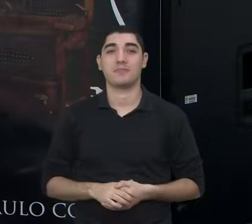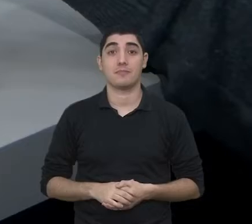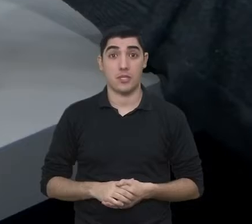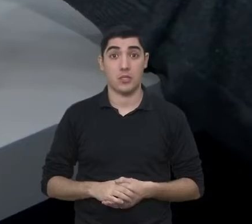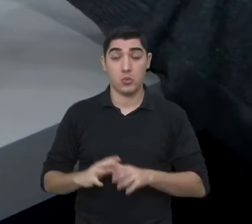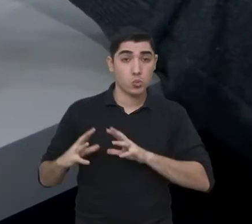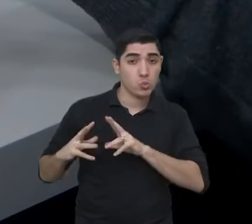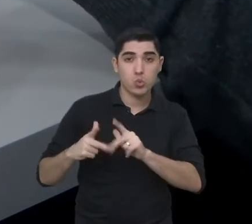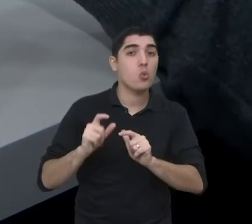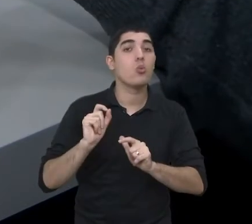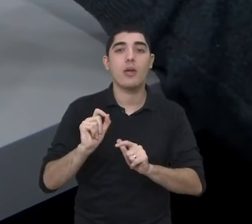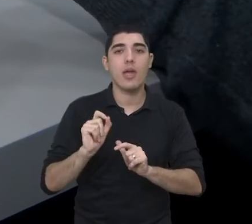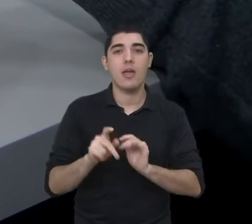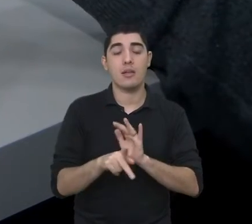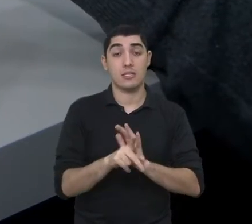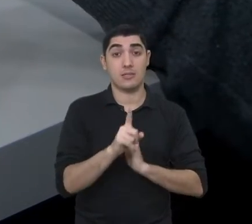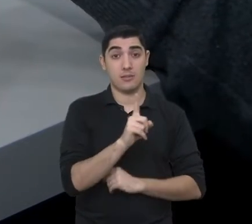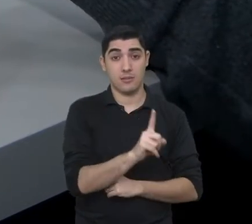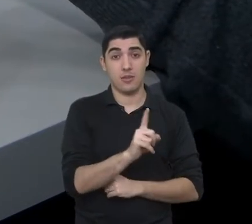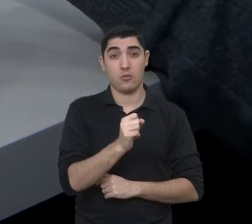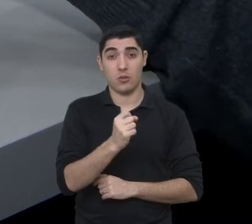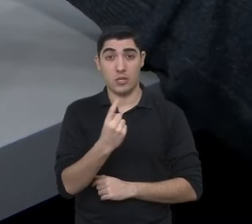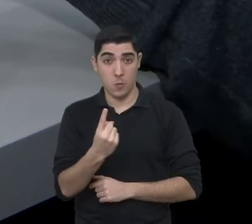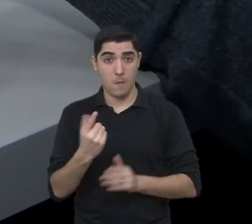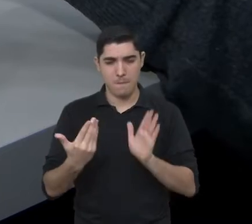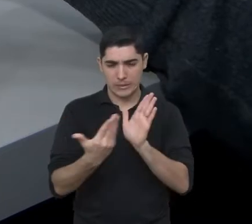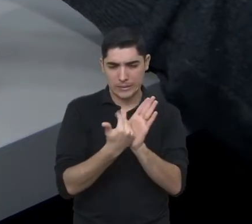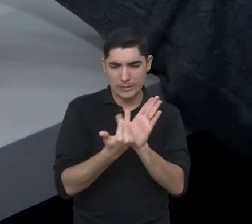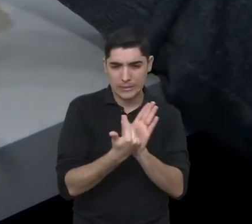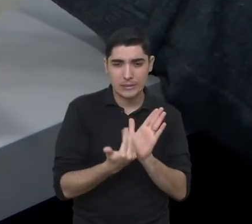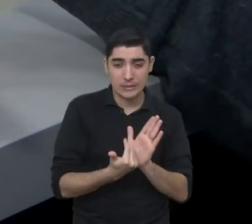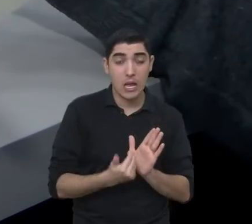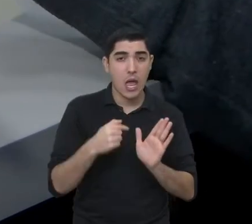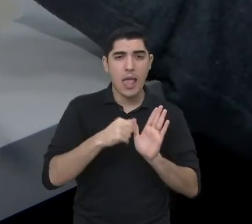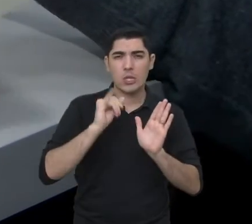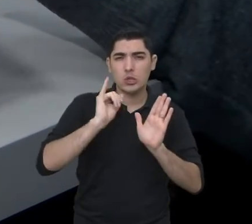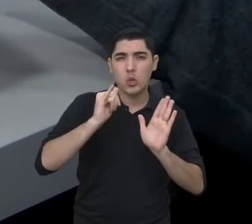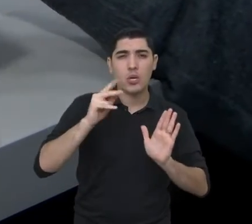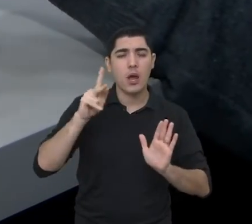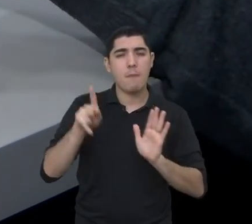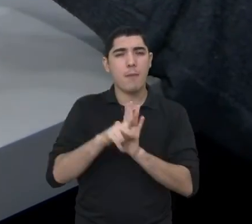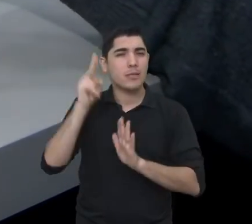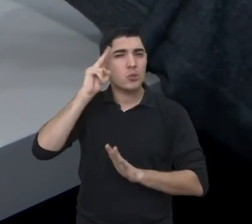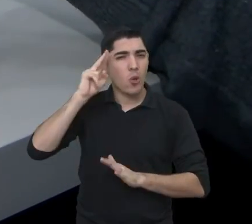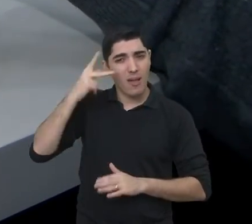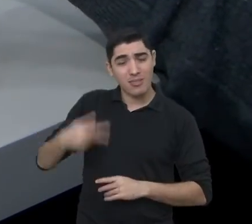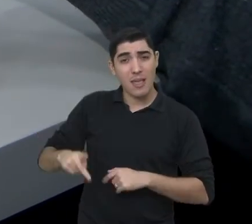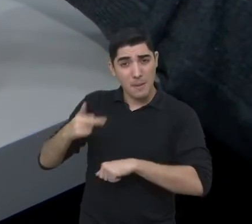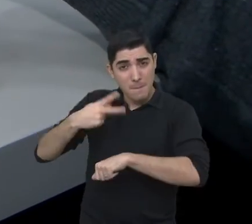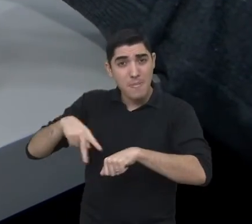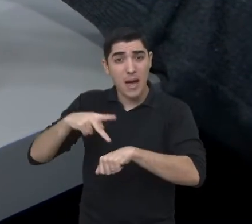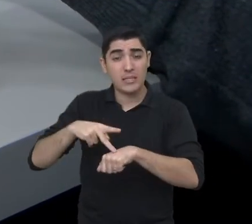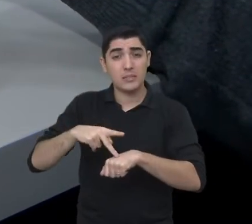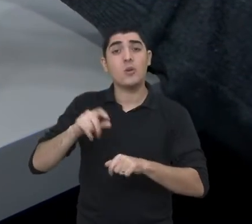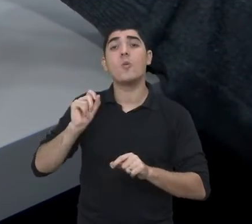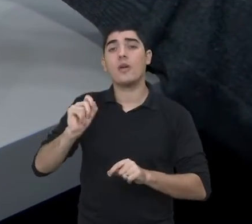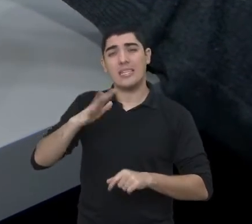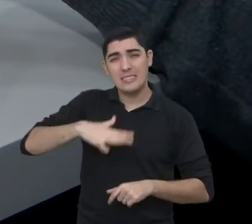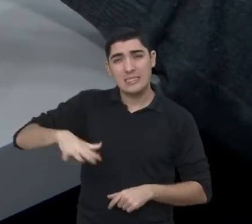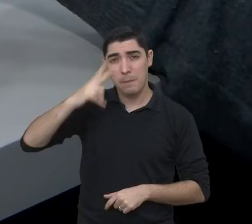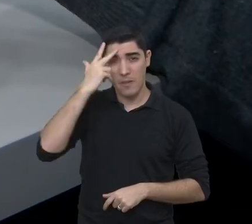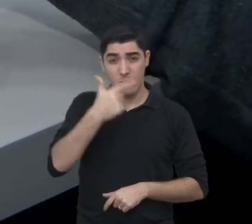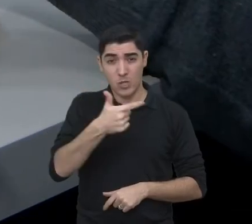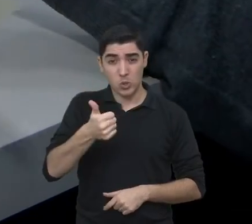feito. Quer dizer. Ao todo, são 181 páginas que contam a história do país pela perspectiva de quem